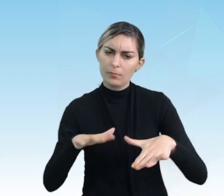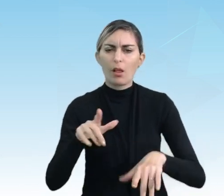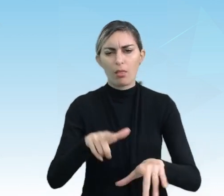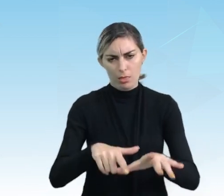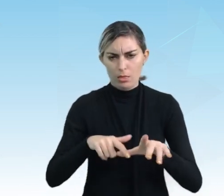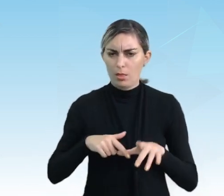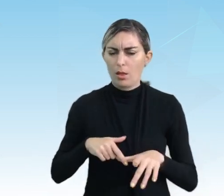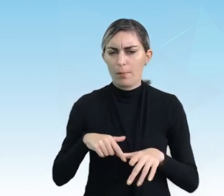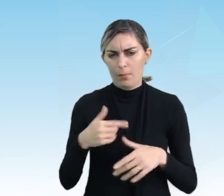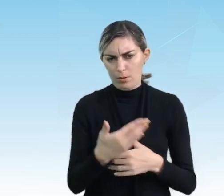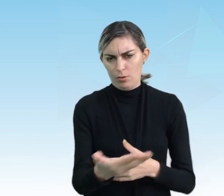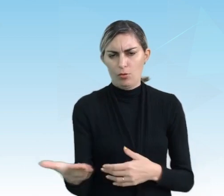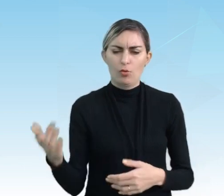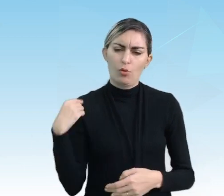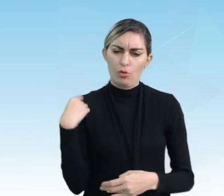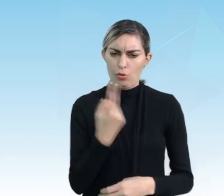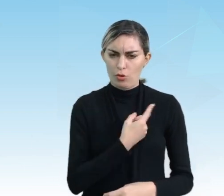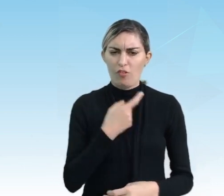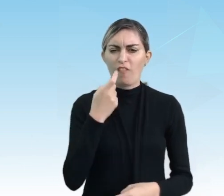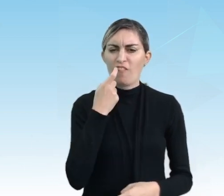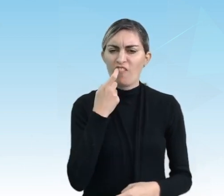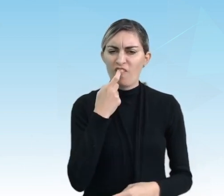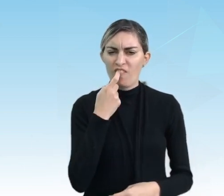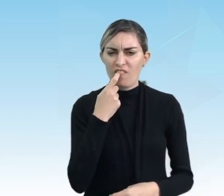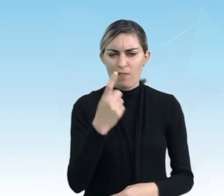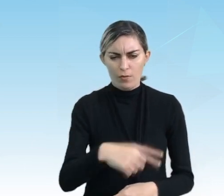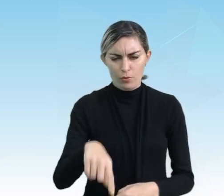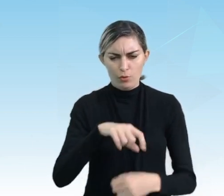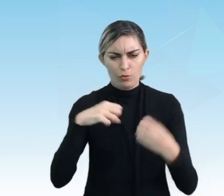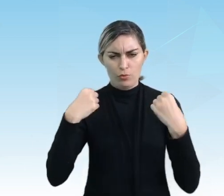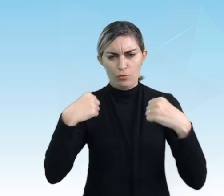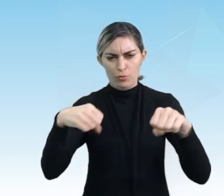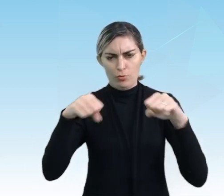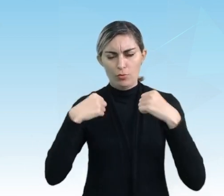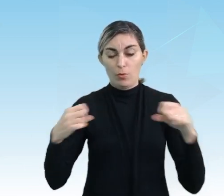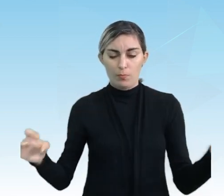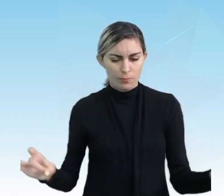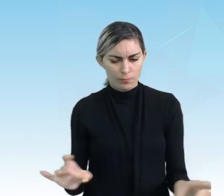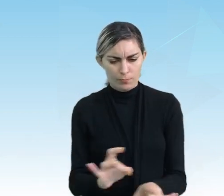depende justamente dos nossos ossos e dos nossos músculos.